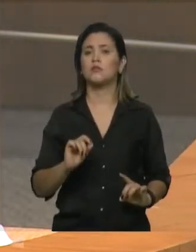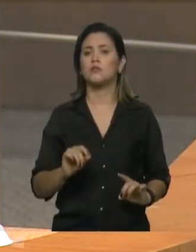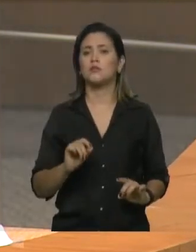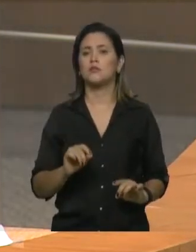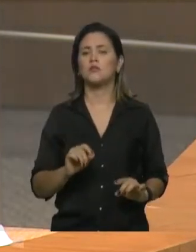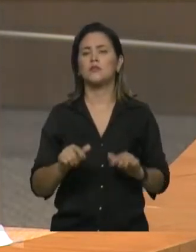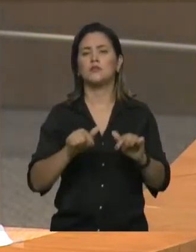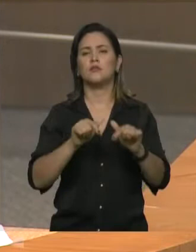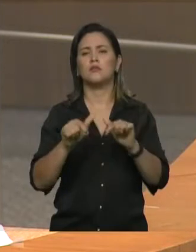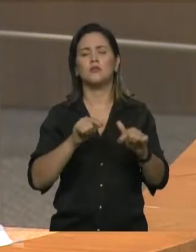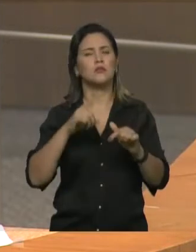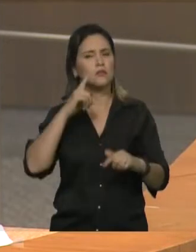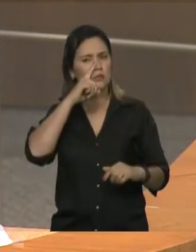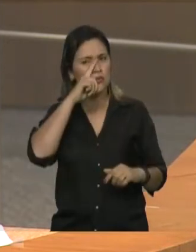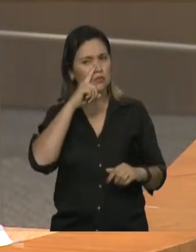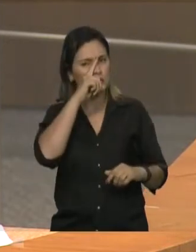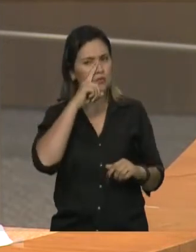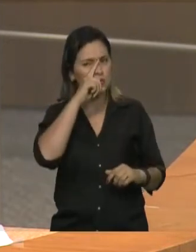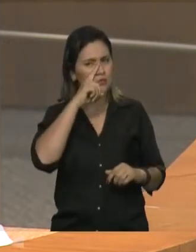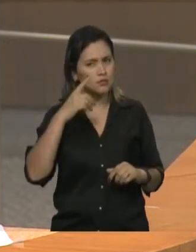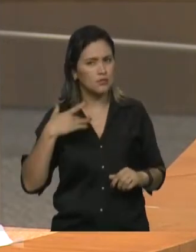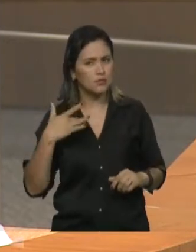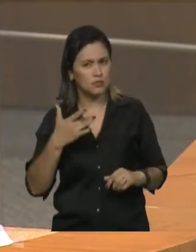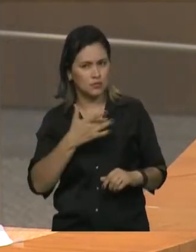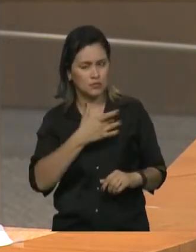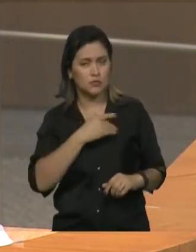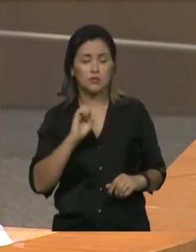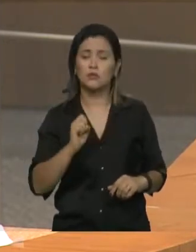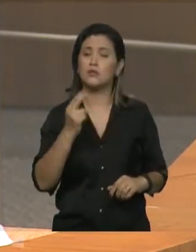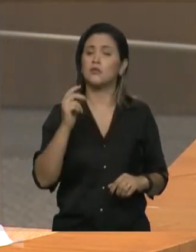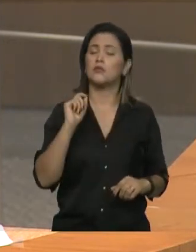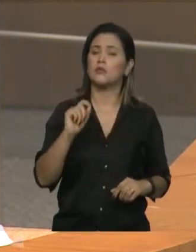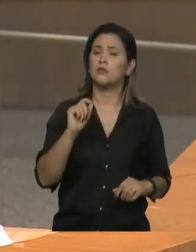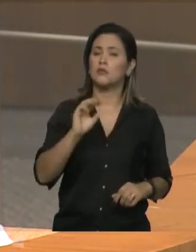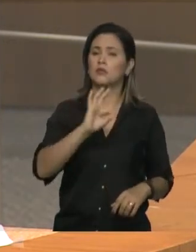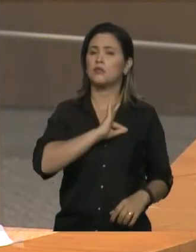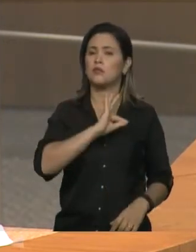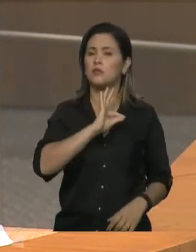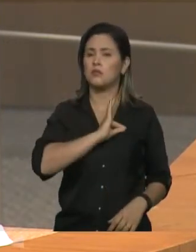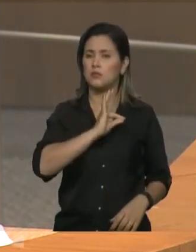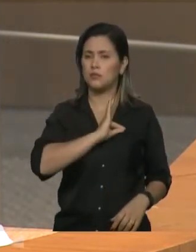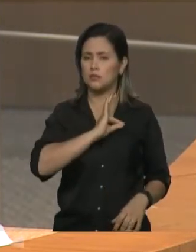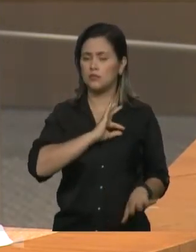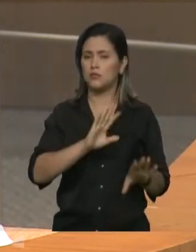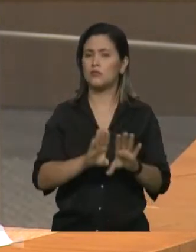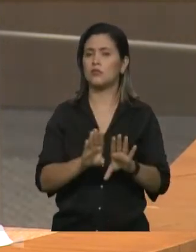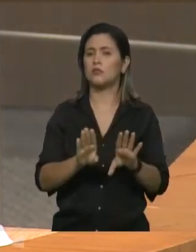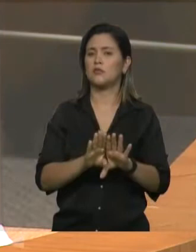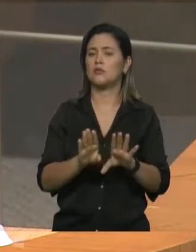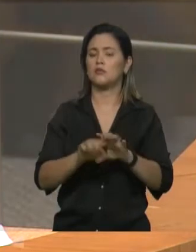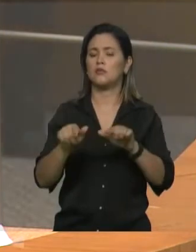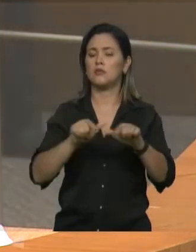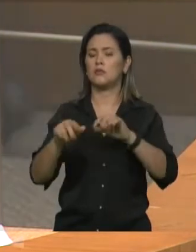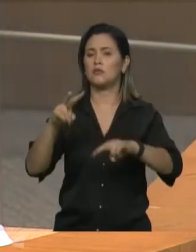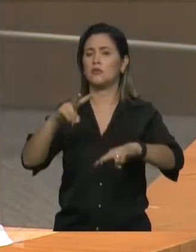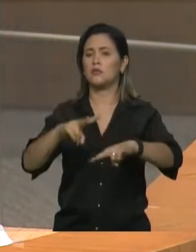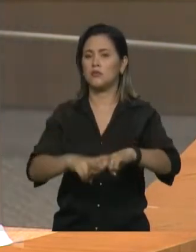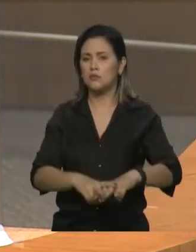químicos, físicos, biológicos, prejudiciais à saúde ou que ocupem cargos policiais e os cargos de agente penitenciário e agente